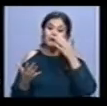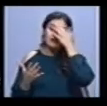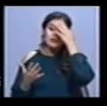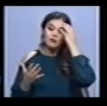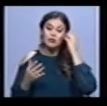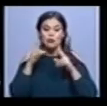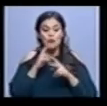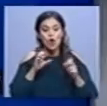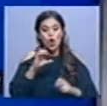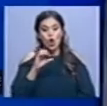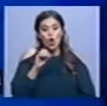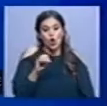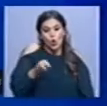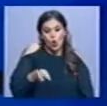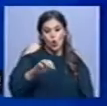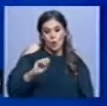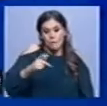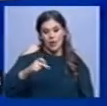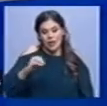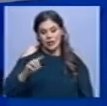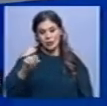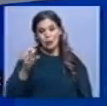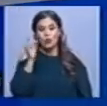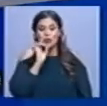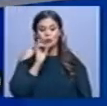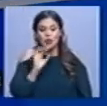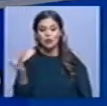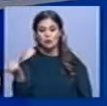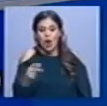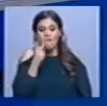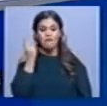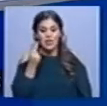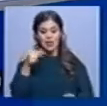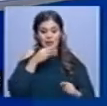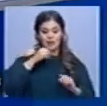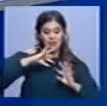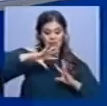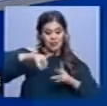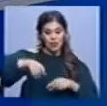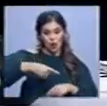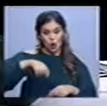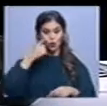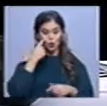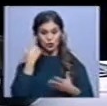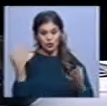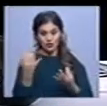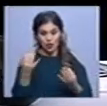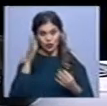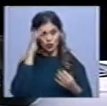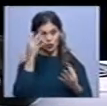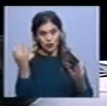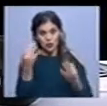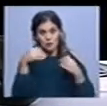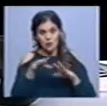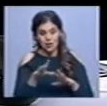cometas, e os cometas foram também fundamentais para a chegada da vida na Terra, como nós conhecemos hoje em dia, nas teorias que conhecemos hoje em dia. Mas já,